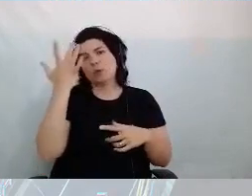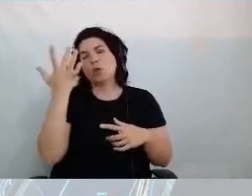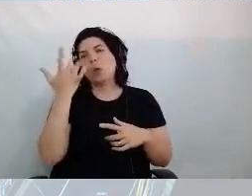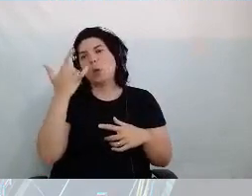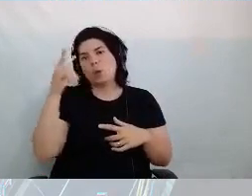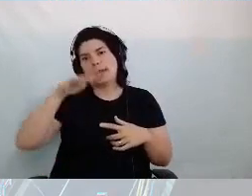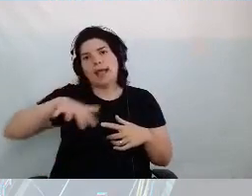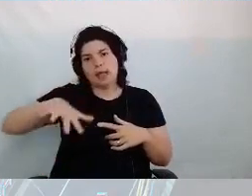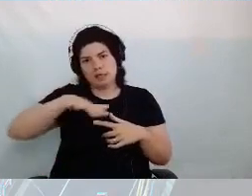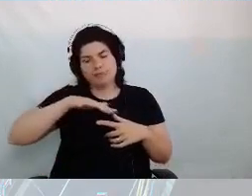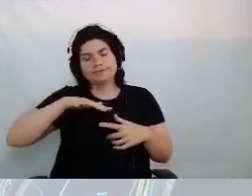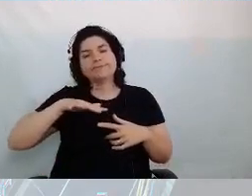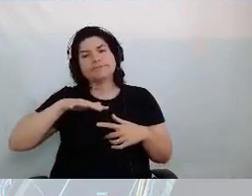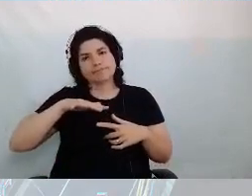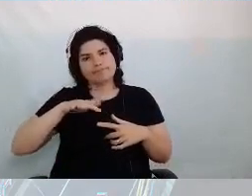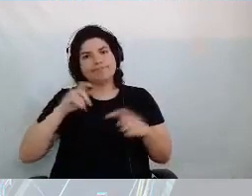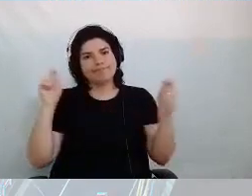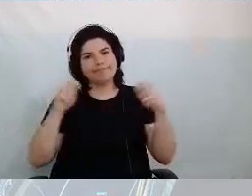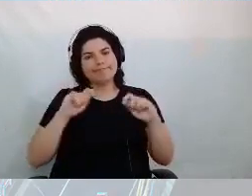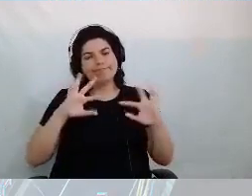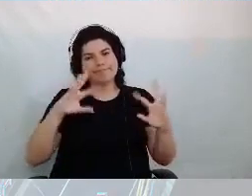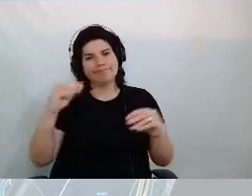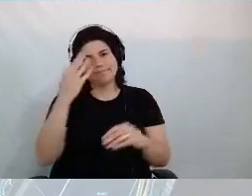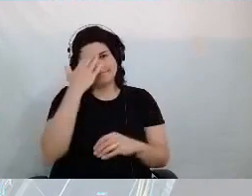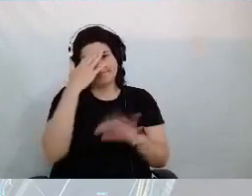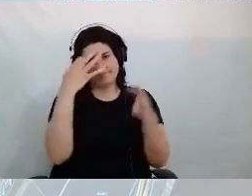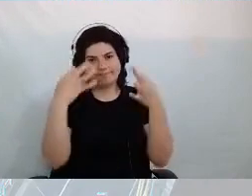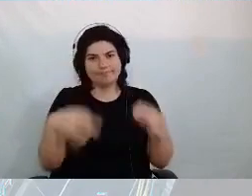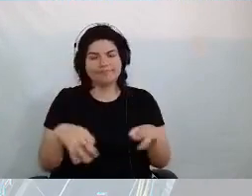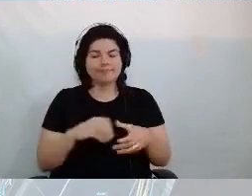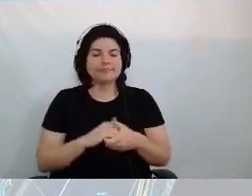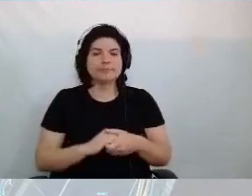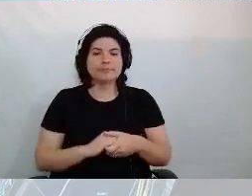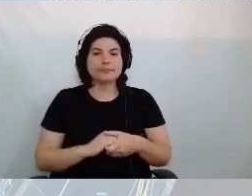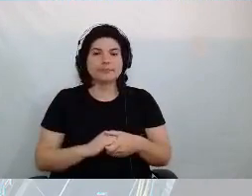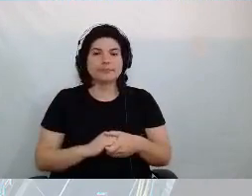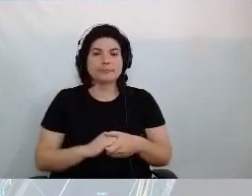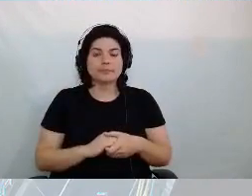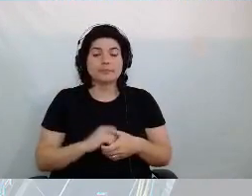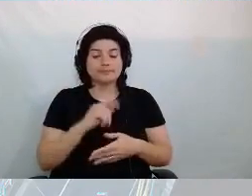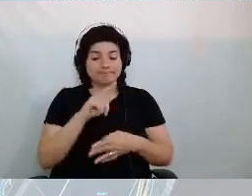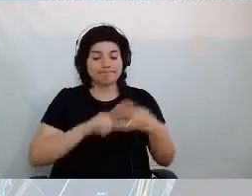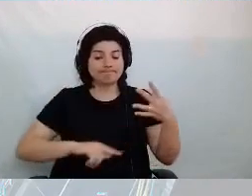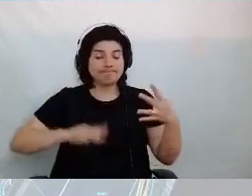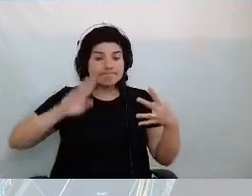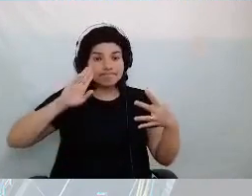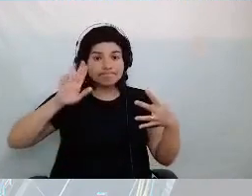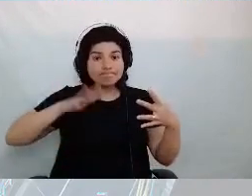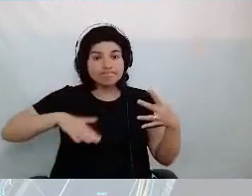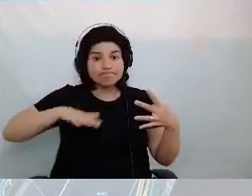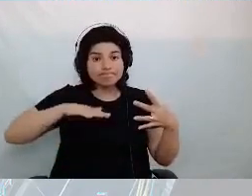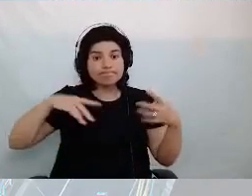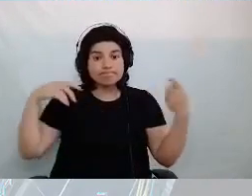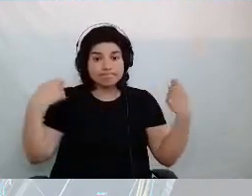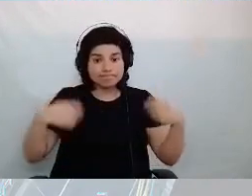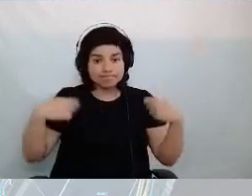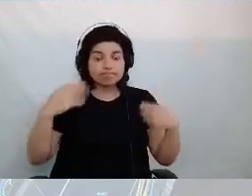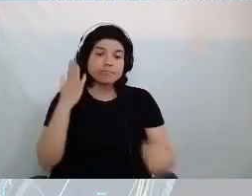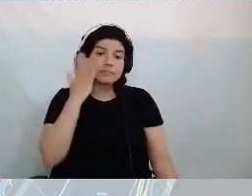diferentes, só para ficar todo mundo na mesma página. Bom, os 4 principais pilares que eu entendo que precisamos